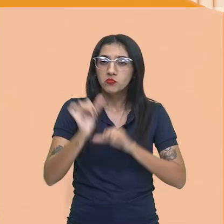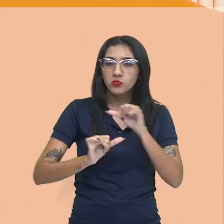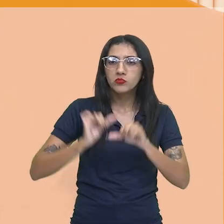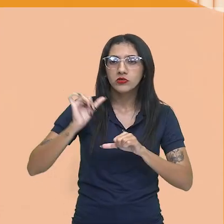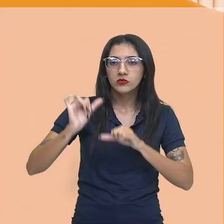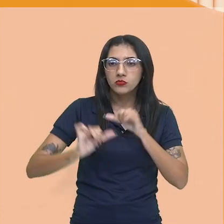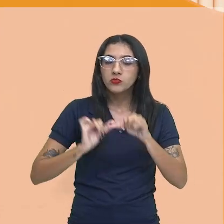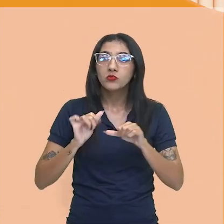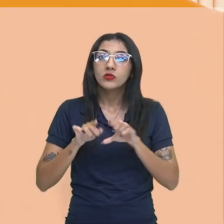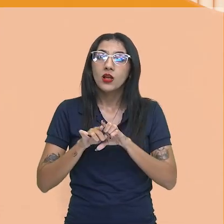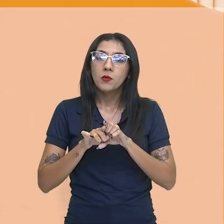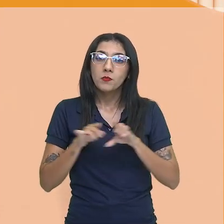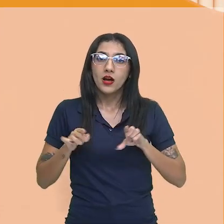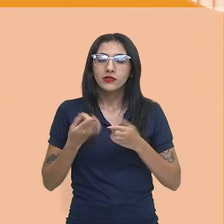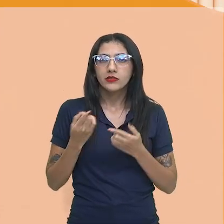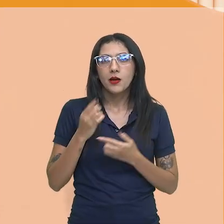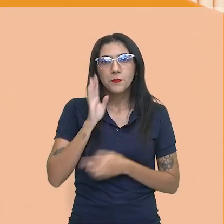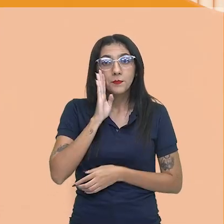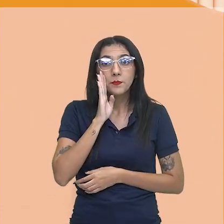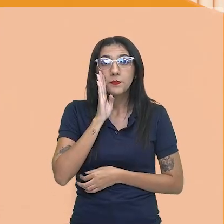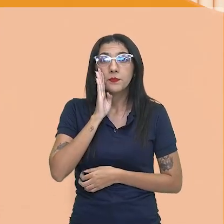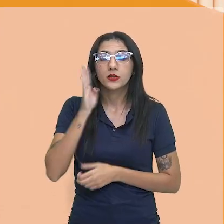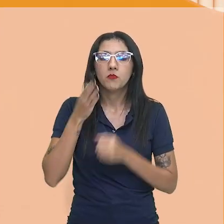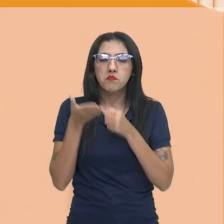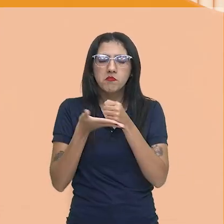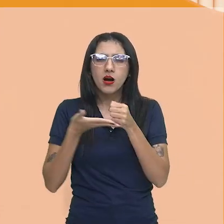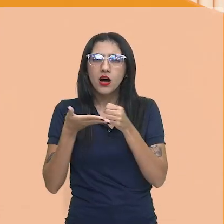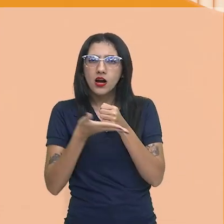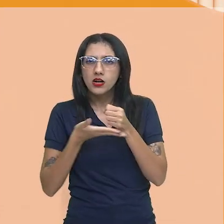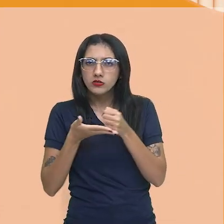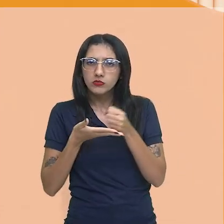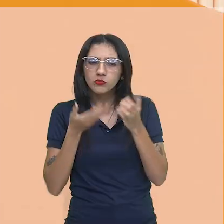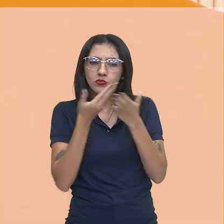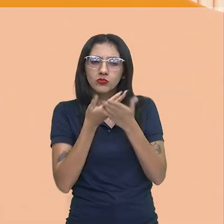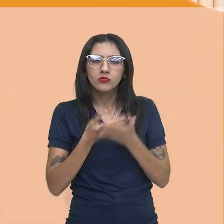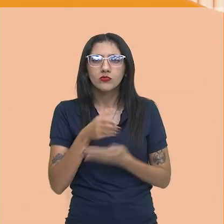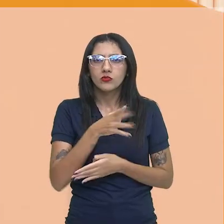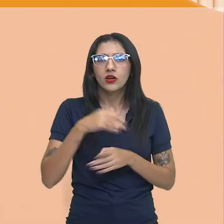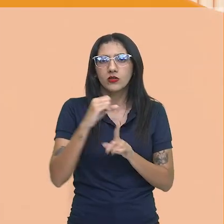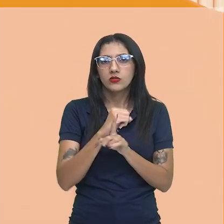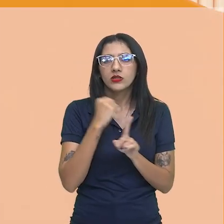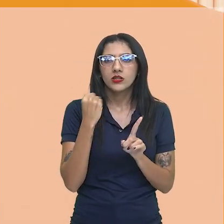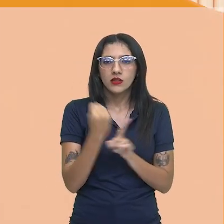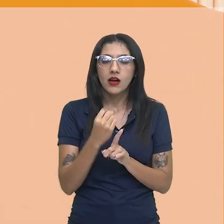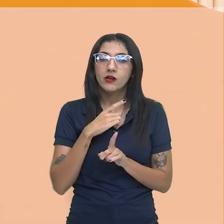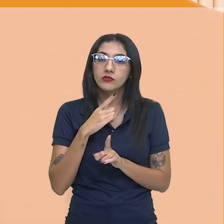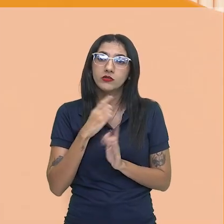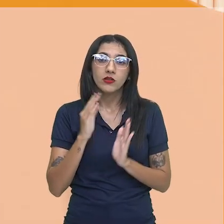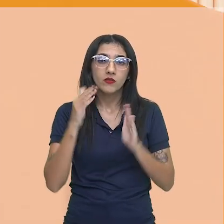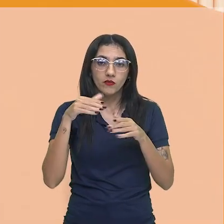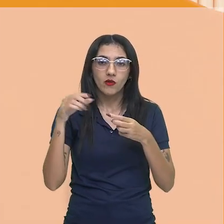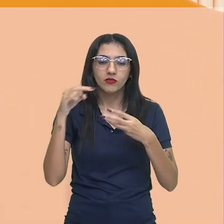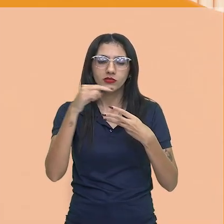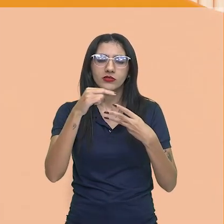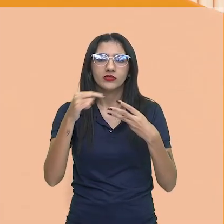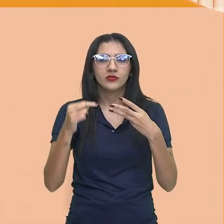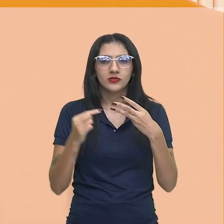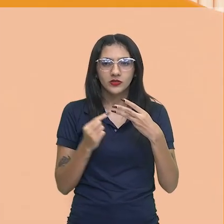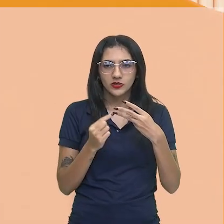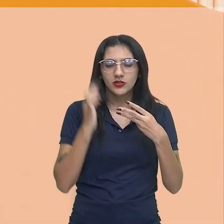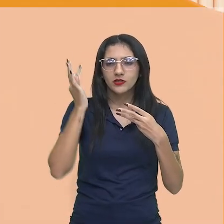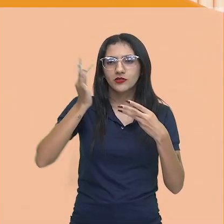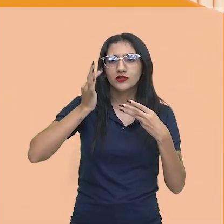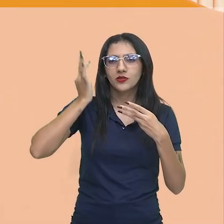básico, né, os princípios básicos do estudo da sociedade estão aí fundamentados nesses três teóricos